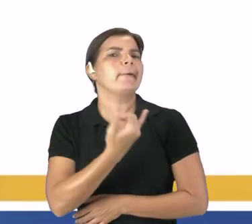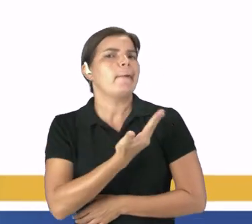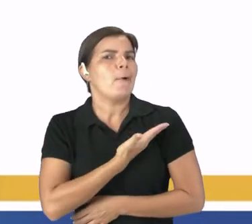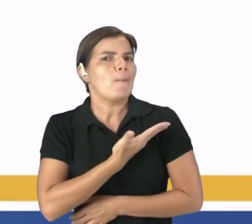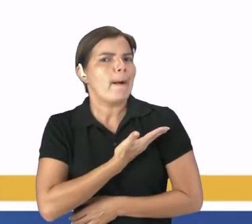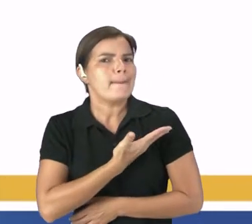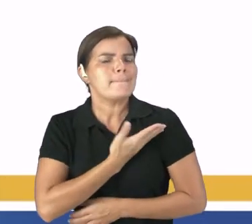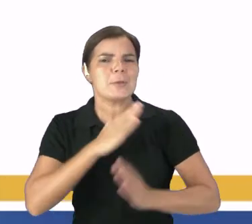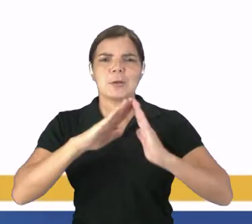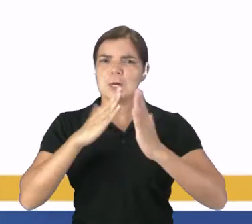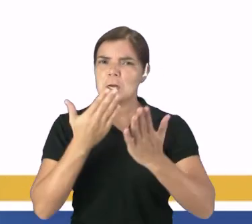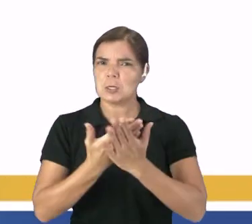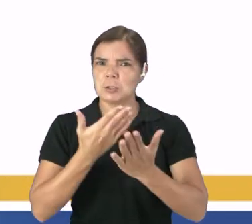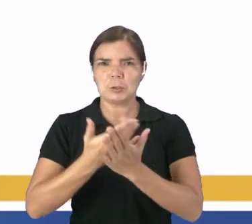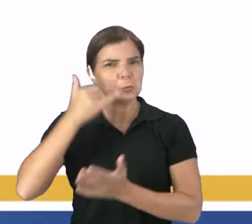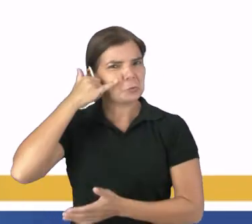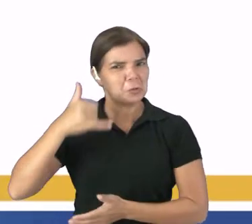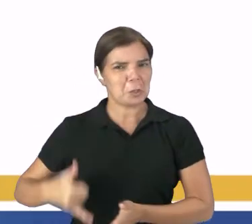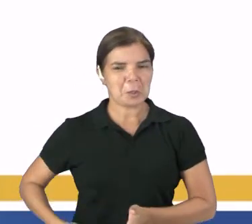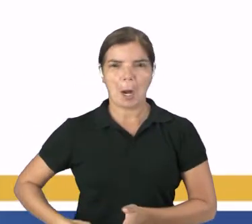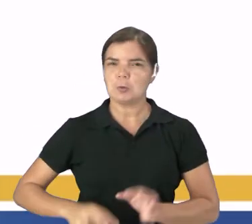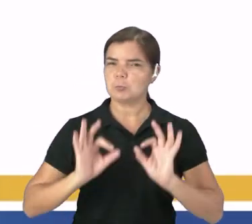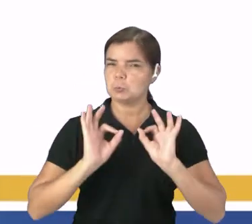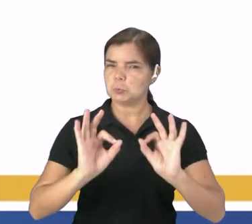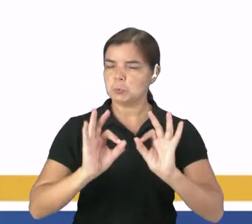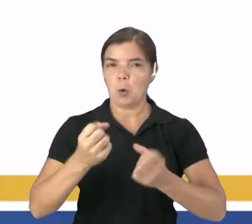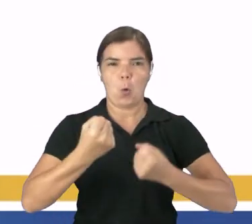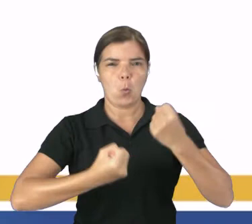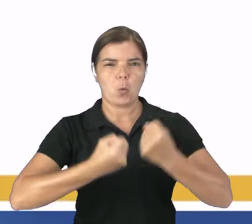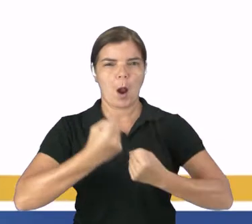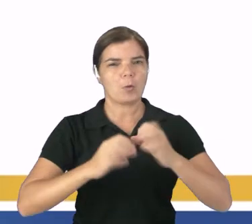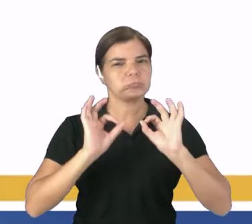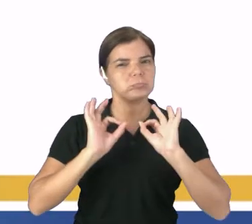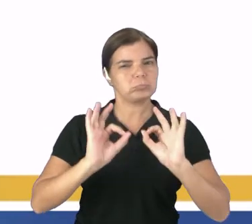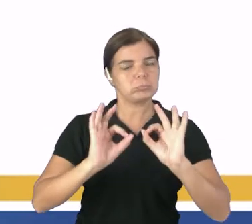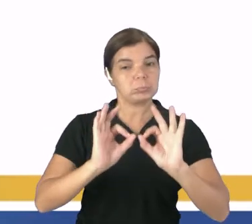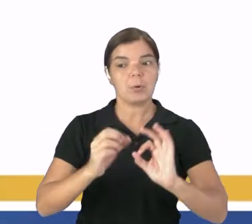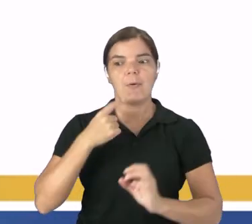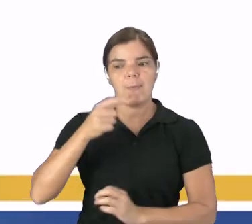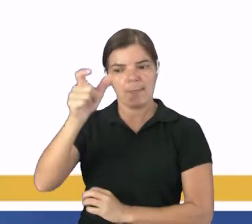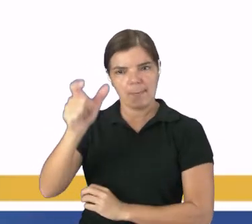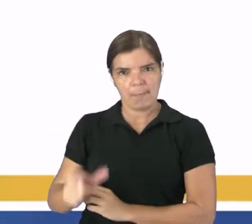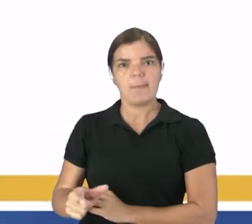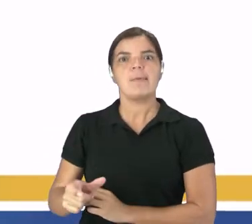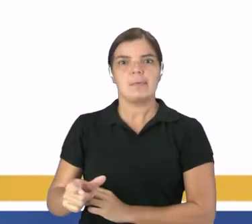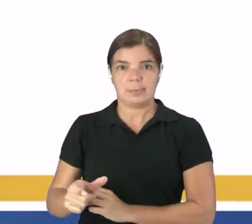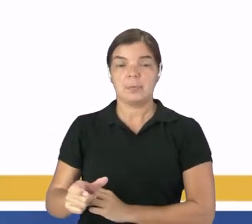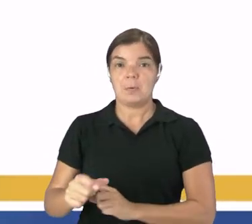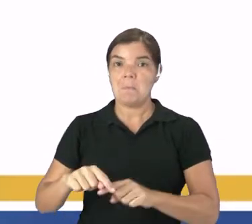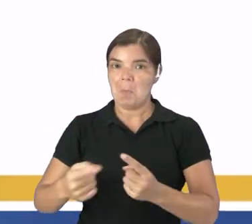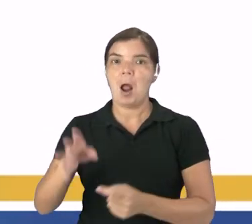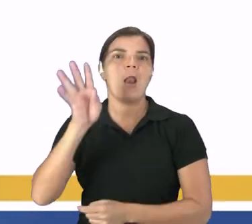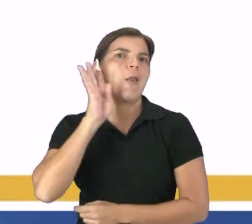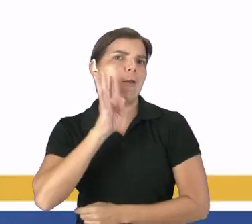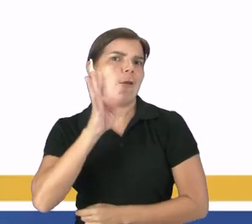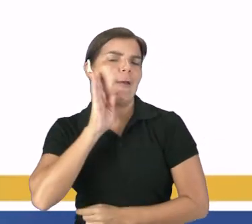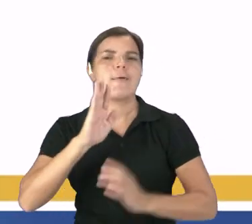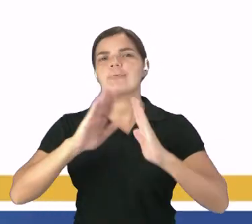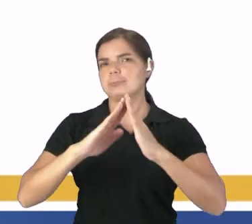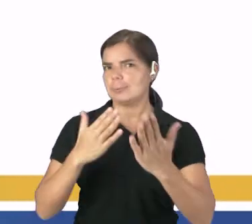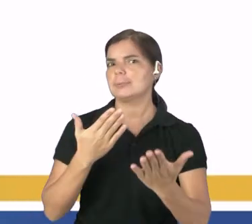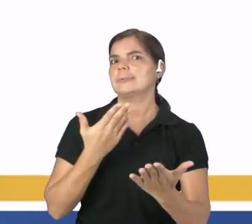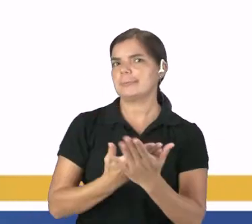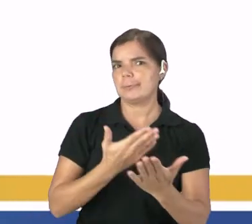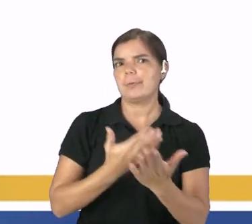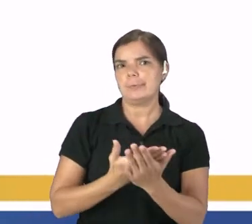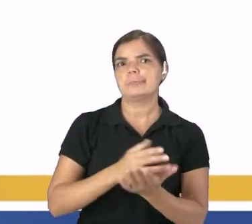coleguinha na escola que ele tem o celular do ano, que o pai dele tem o carro do ano, ele vai ser o cara mais legal da escola, de acordo